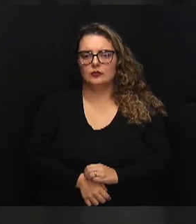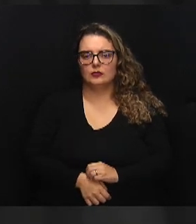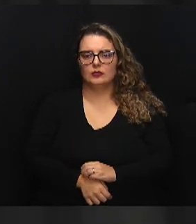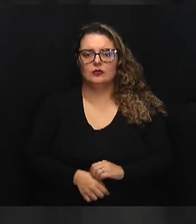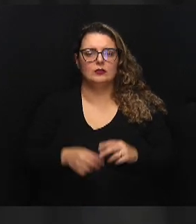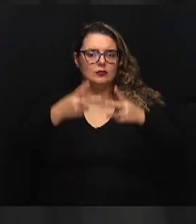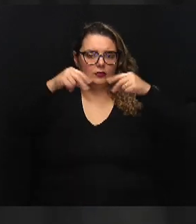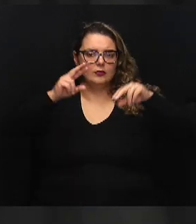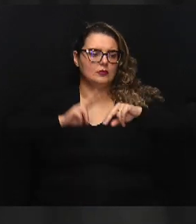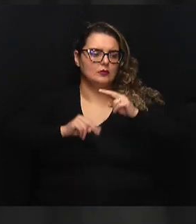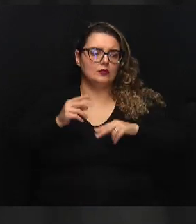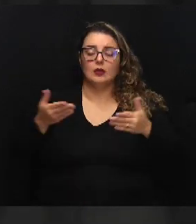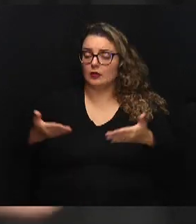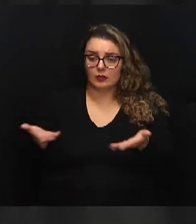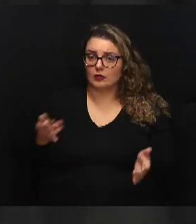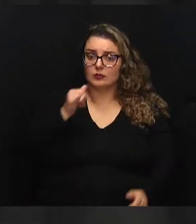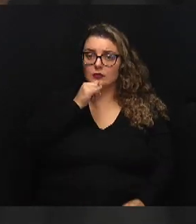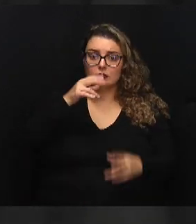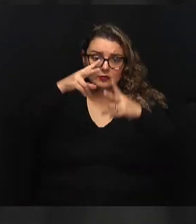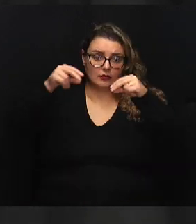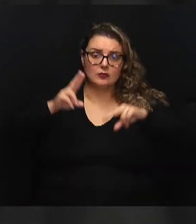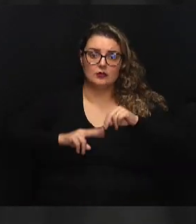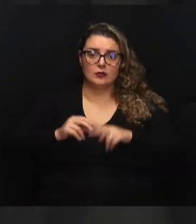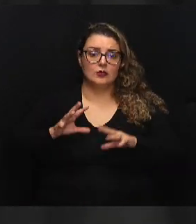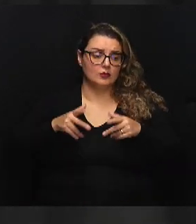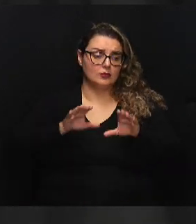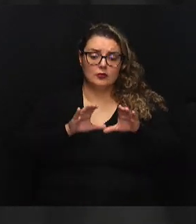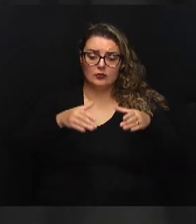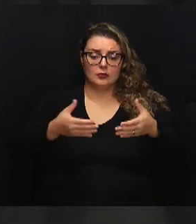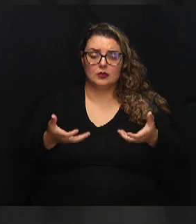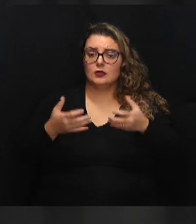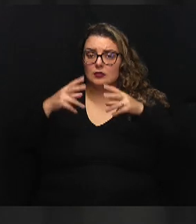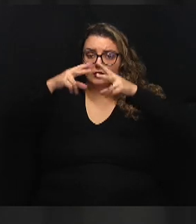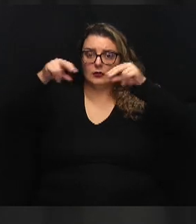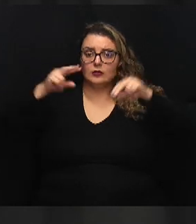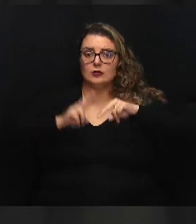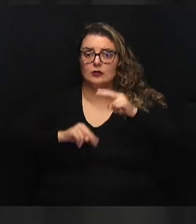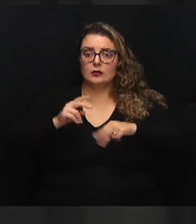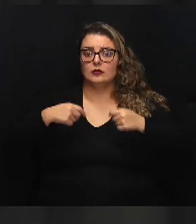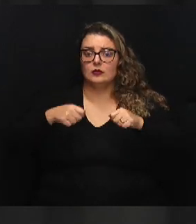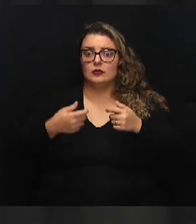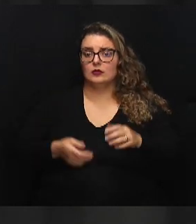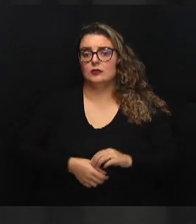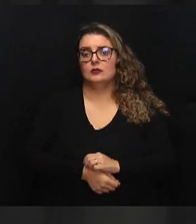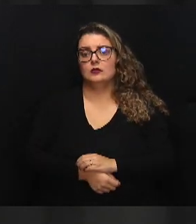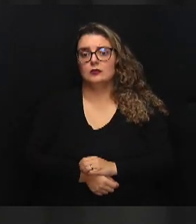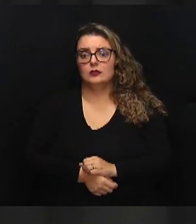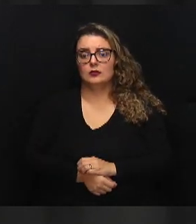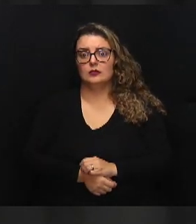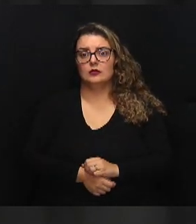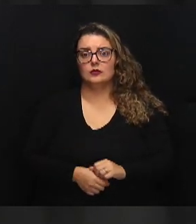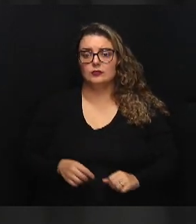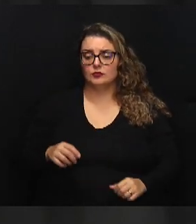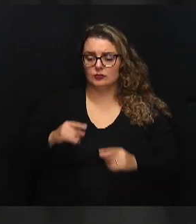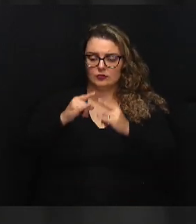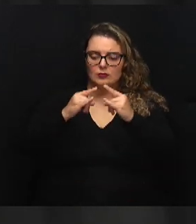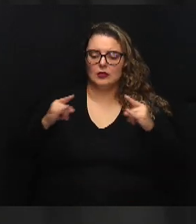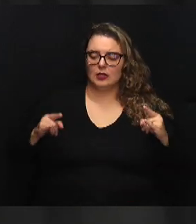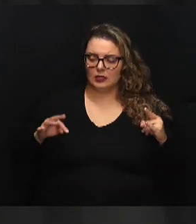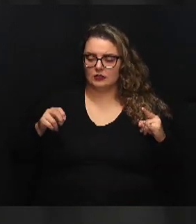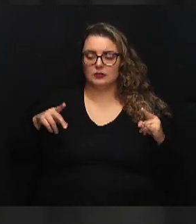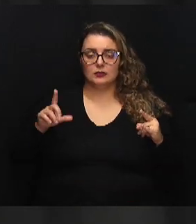junina. Agora, por exemplo, festa junina. Toda comunidade quer fazer uma festa junina, ele precisa lá de uma tenda, ele precisa lá